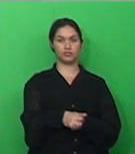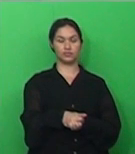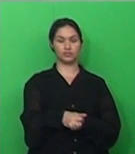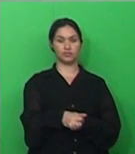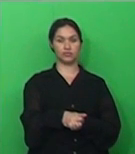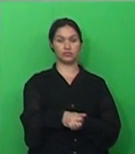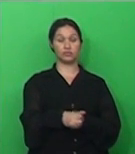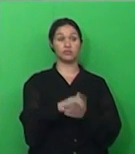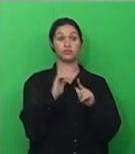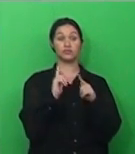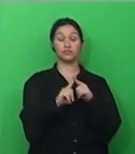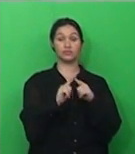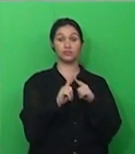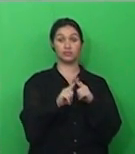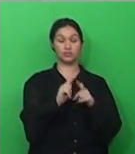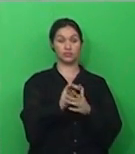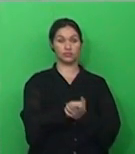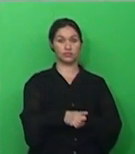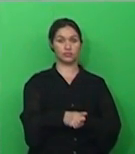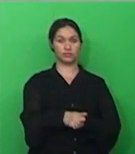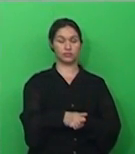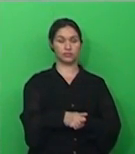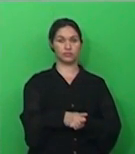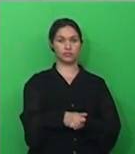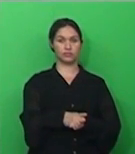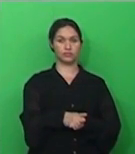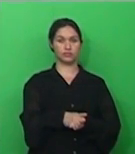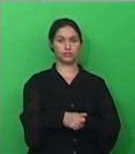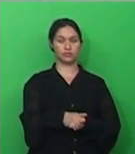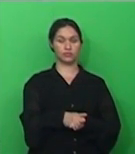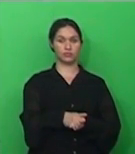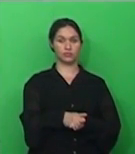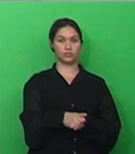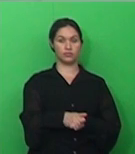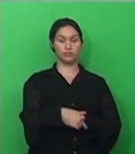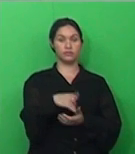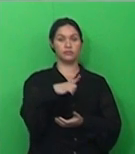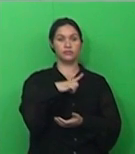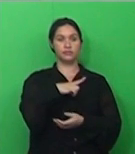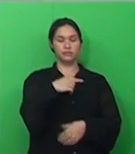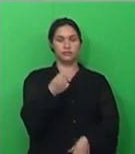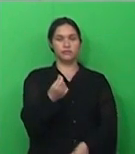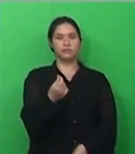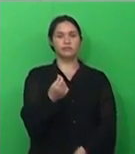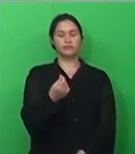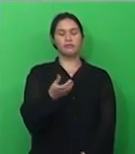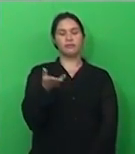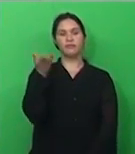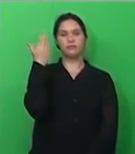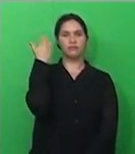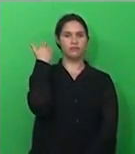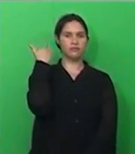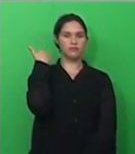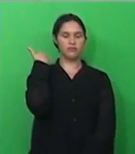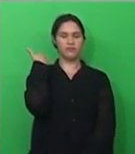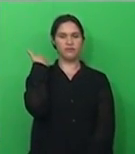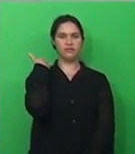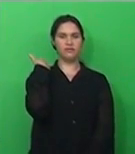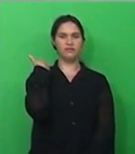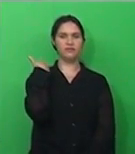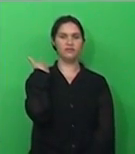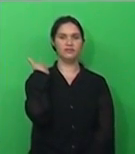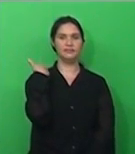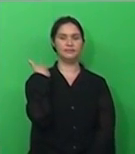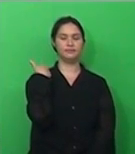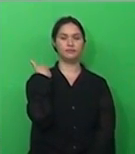dessa movimentação toda em relação ao ambulatório de ferida, uma verba de uma emenda que no passado havia sido veiculado e não